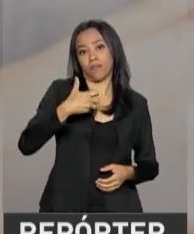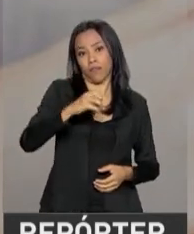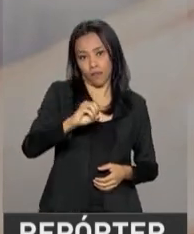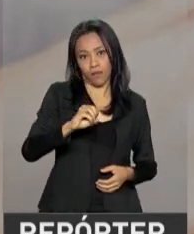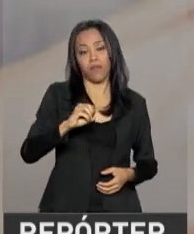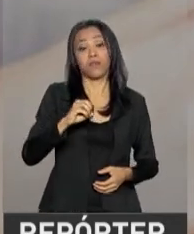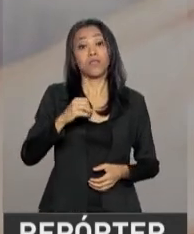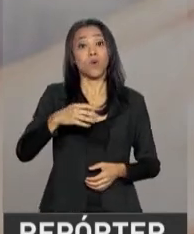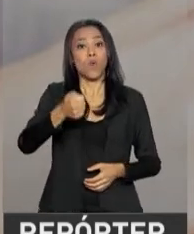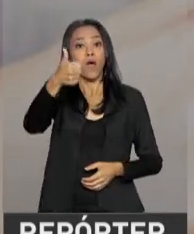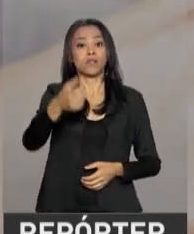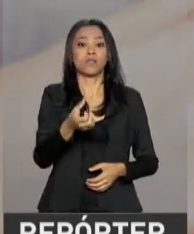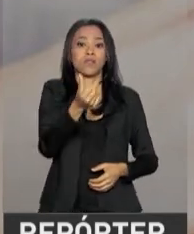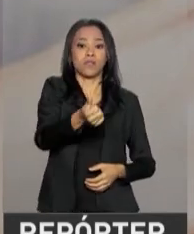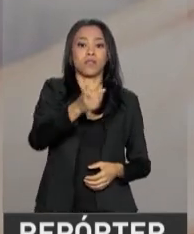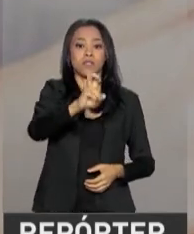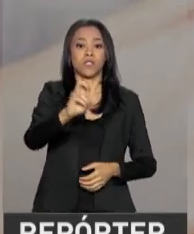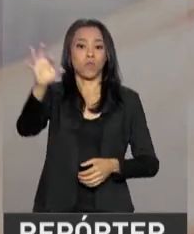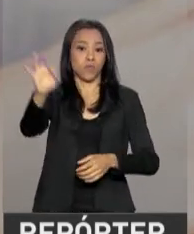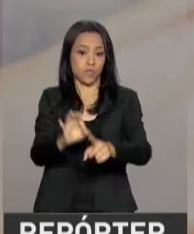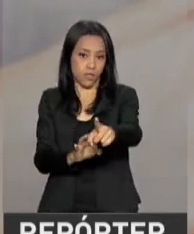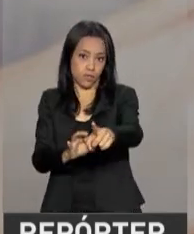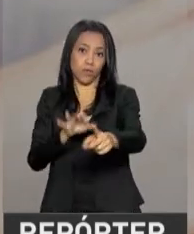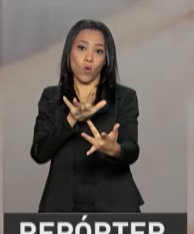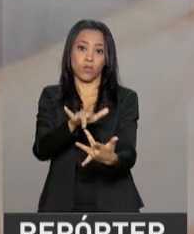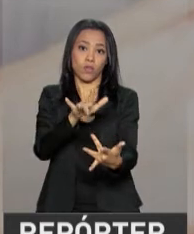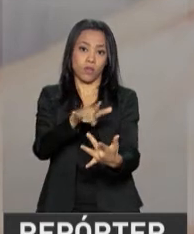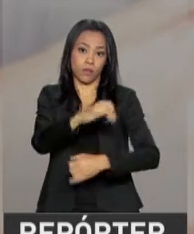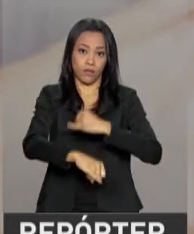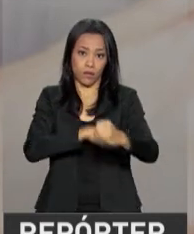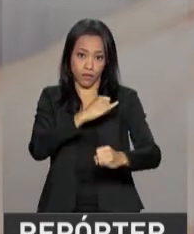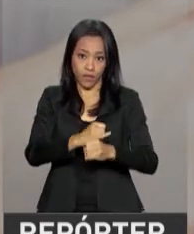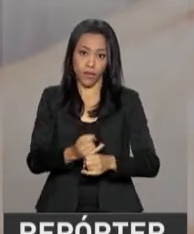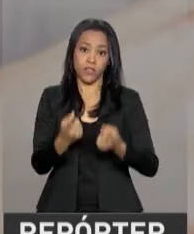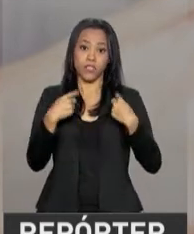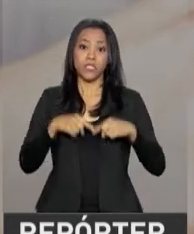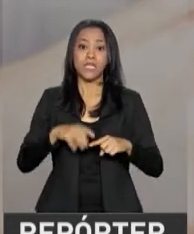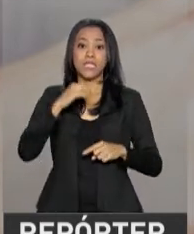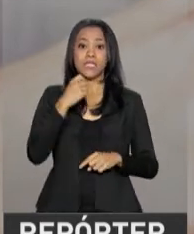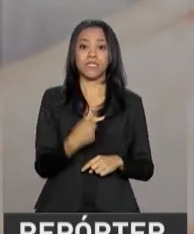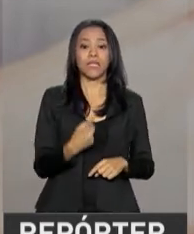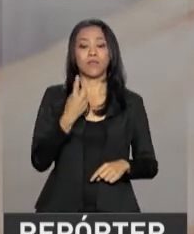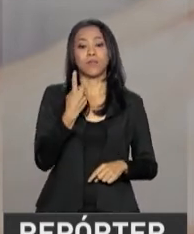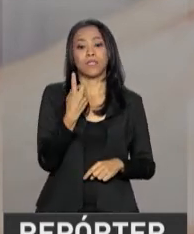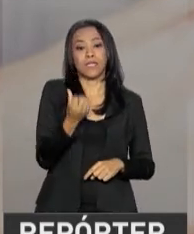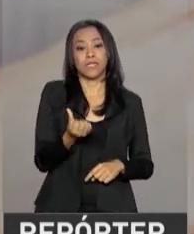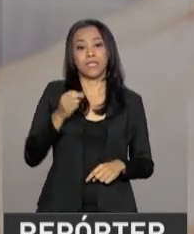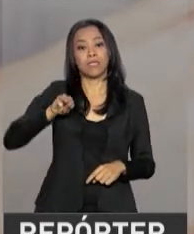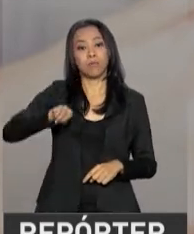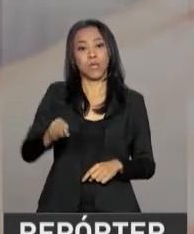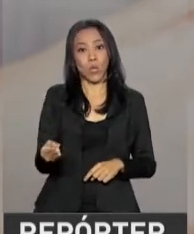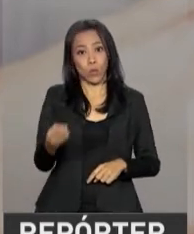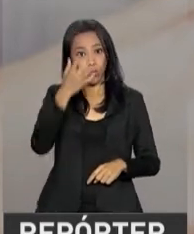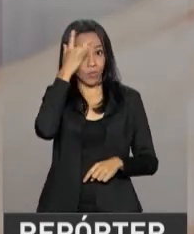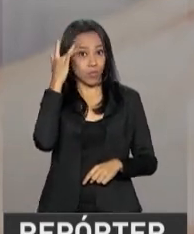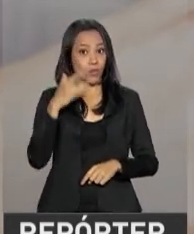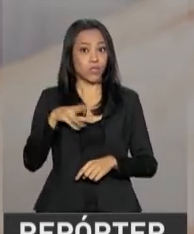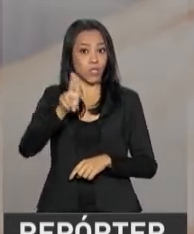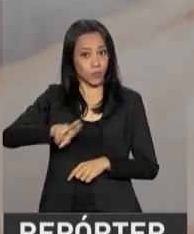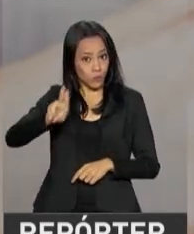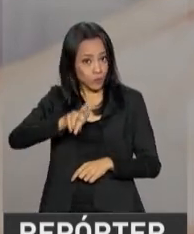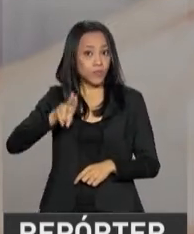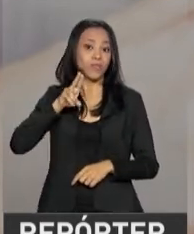65% estão conectados à internet são 116 milhões de pessoas online e o